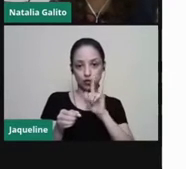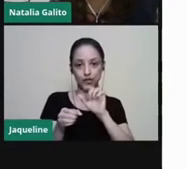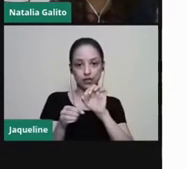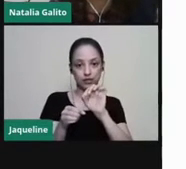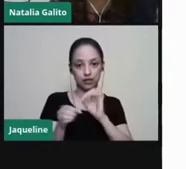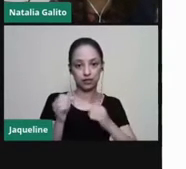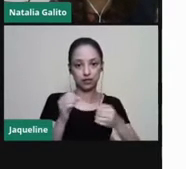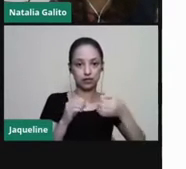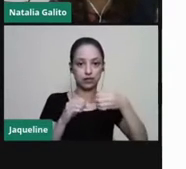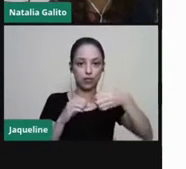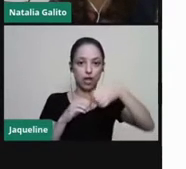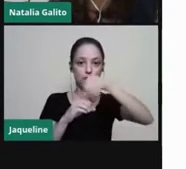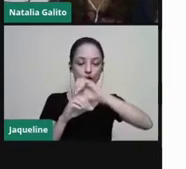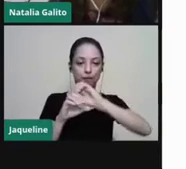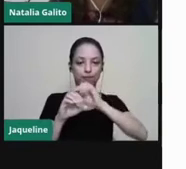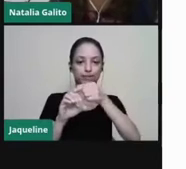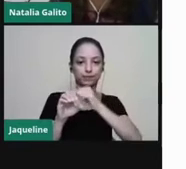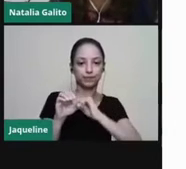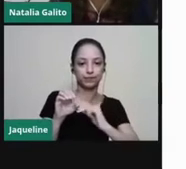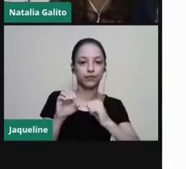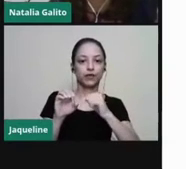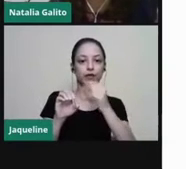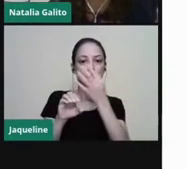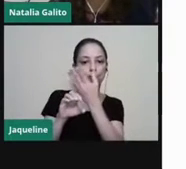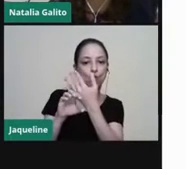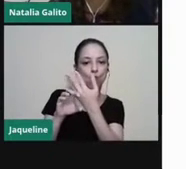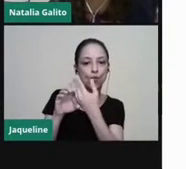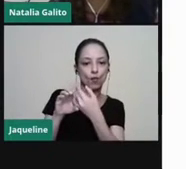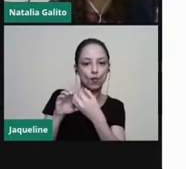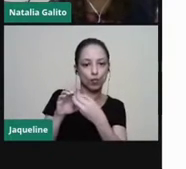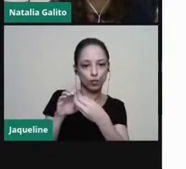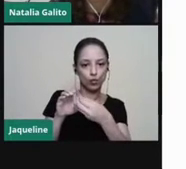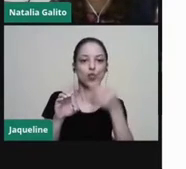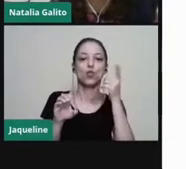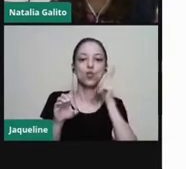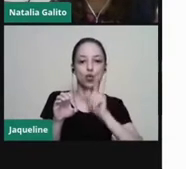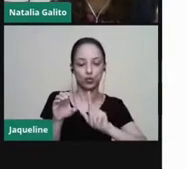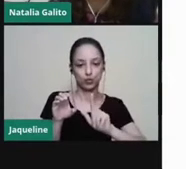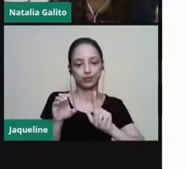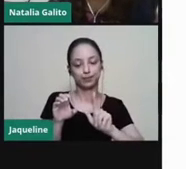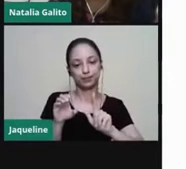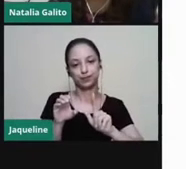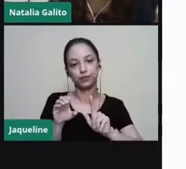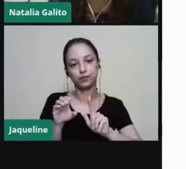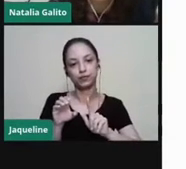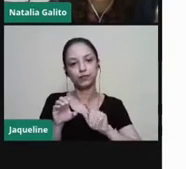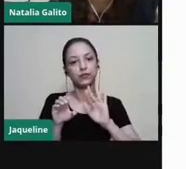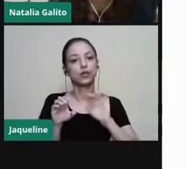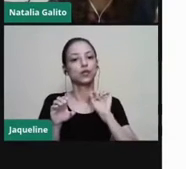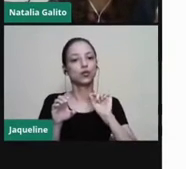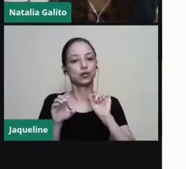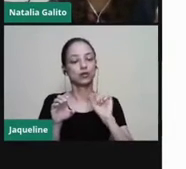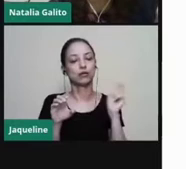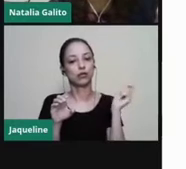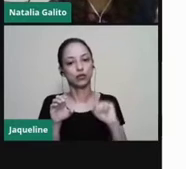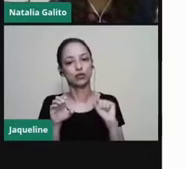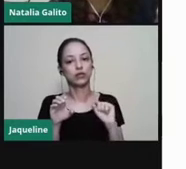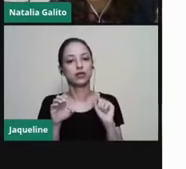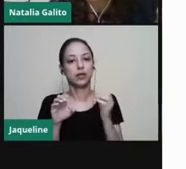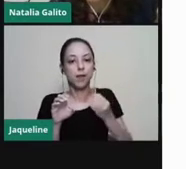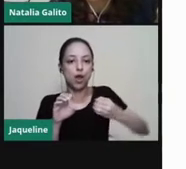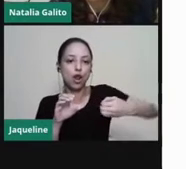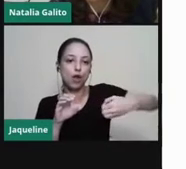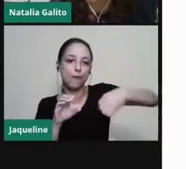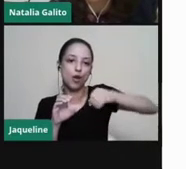elas tornam esse ambiente mais permeável. Então, várias moléculas alcançam o espaço, fazendo com que, então, essas moléculas